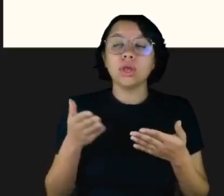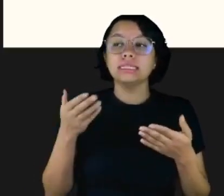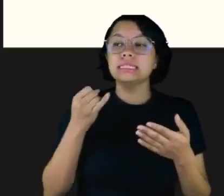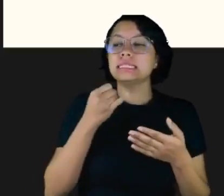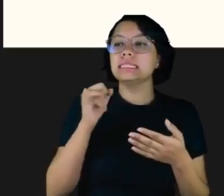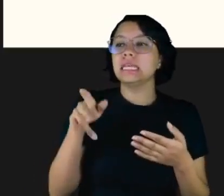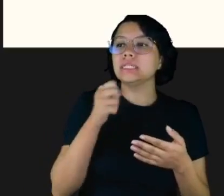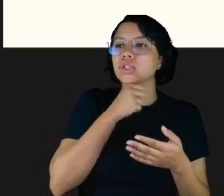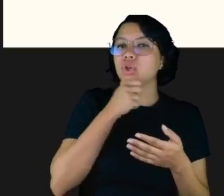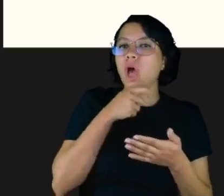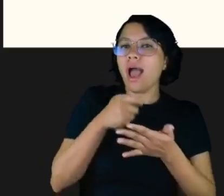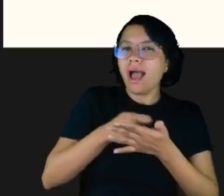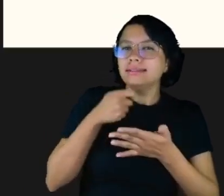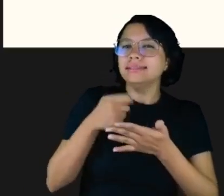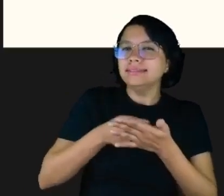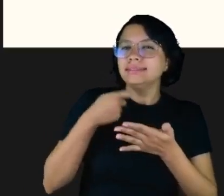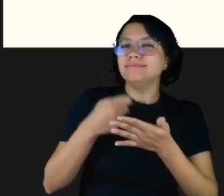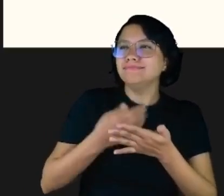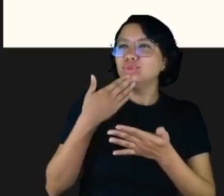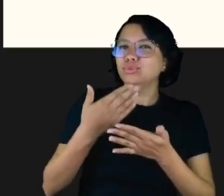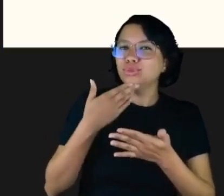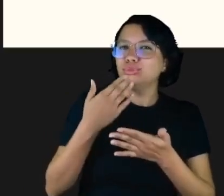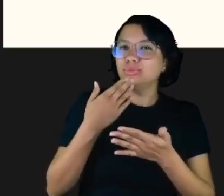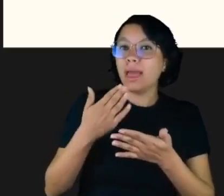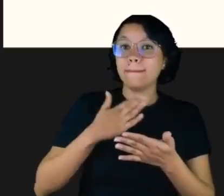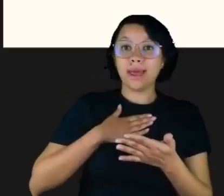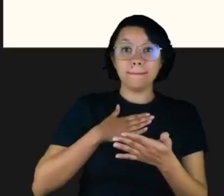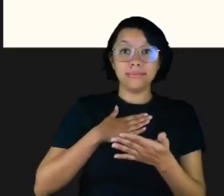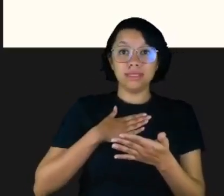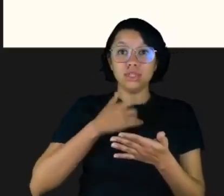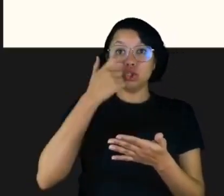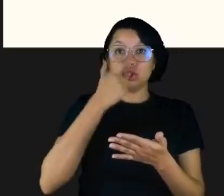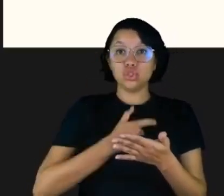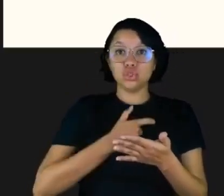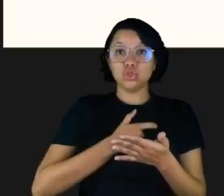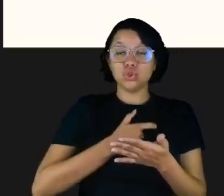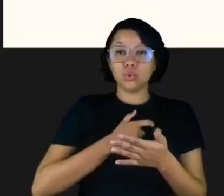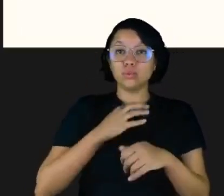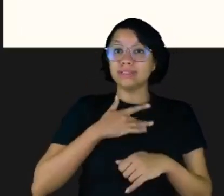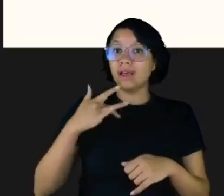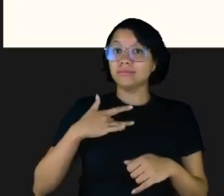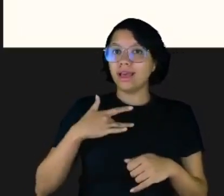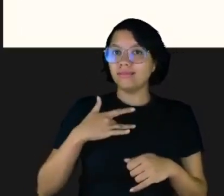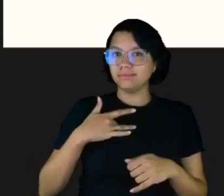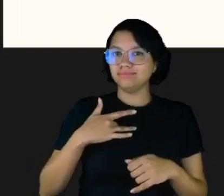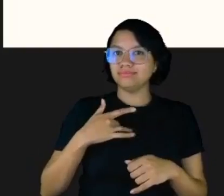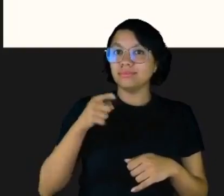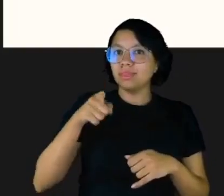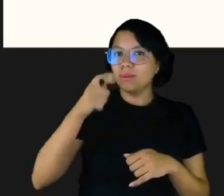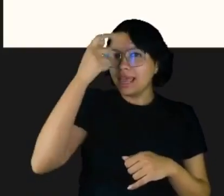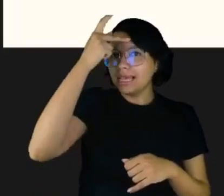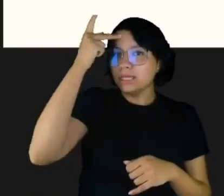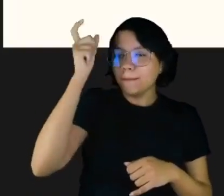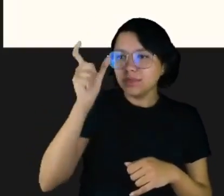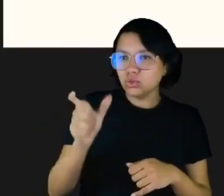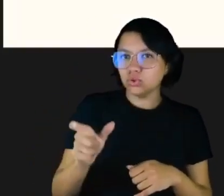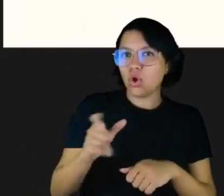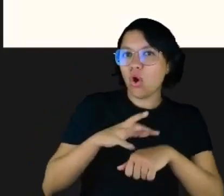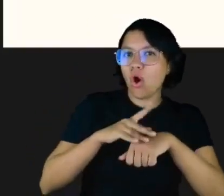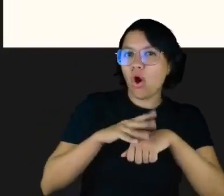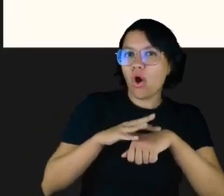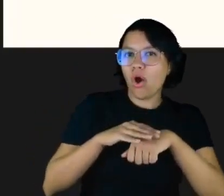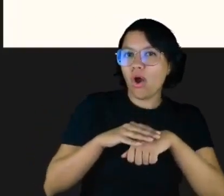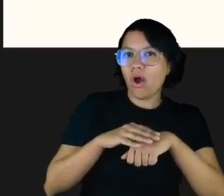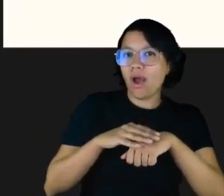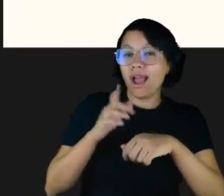está insistindo, essa insistência é para mim, que sou lúcida. Para essa pessoa que está